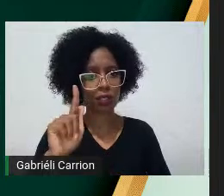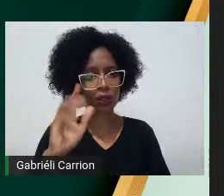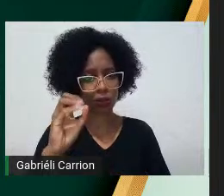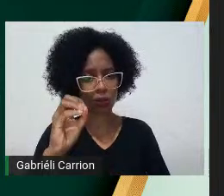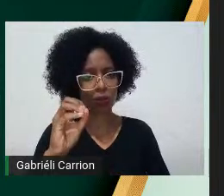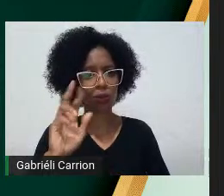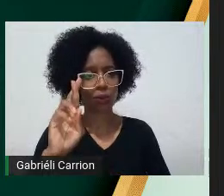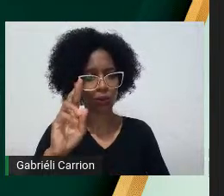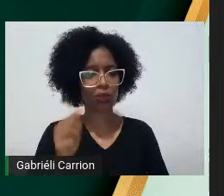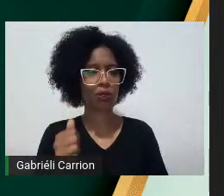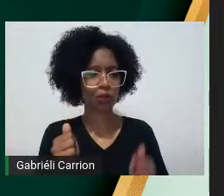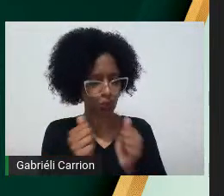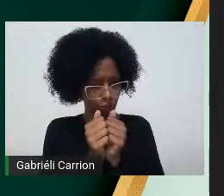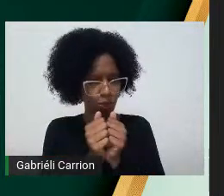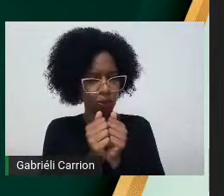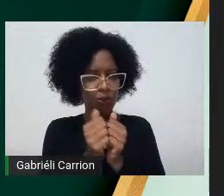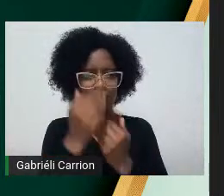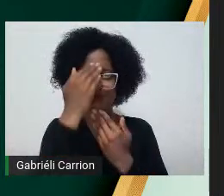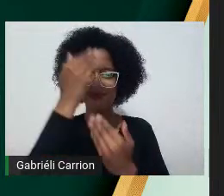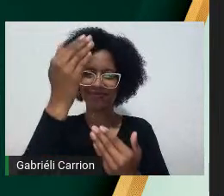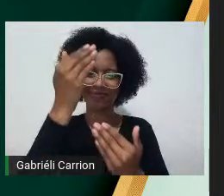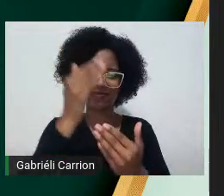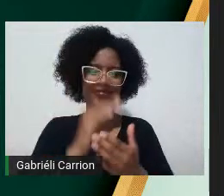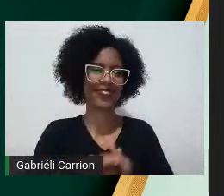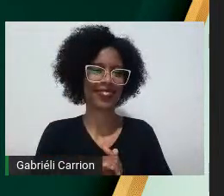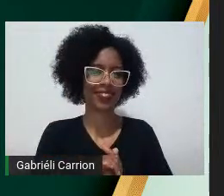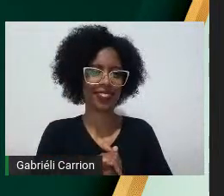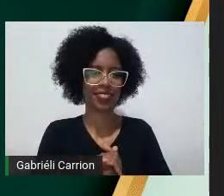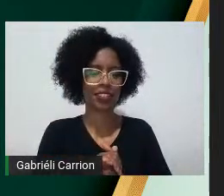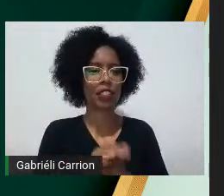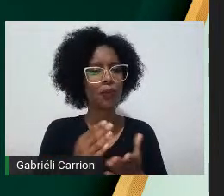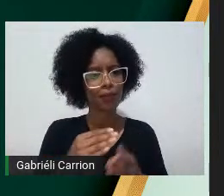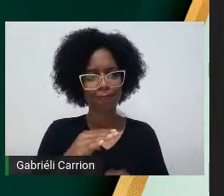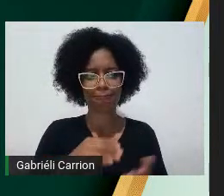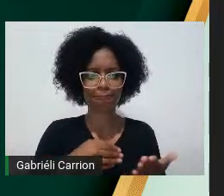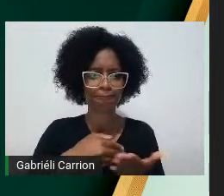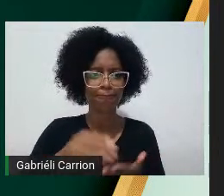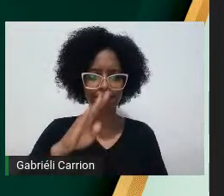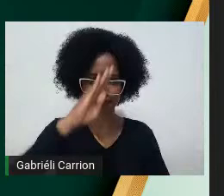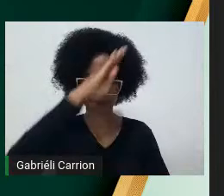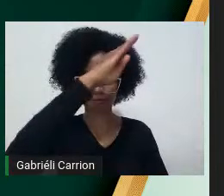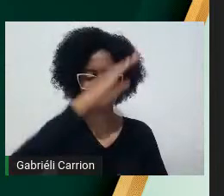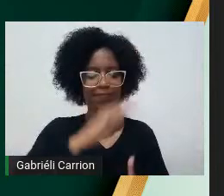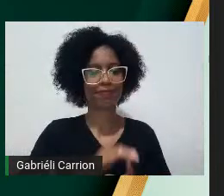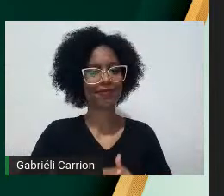meses, e é isso, muito obrigada. Fora Bolsonaro!